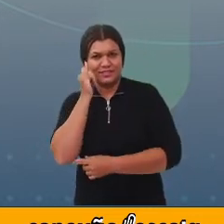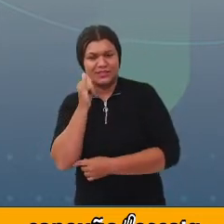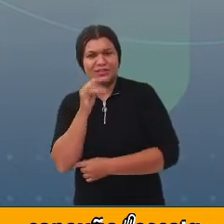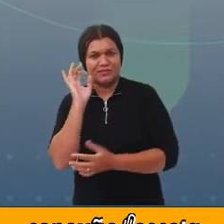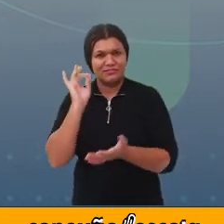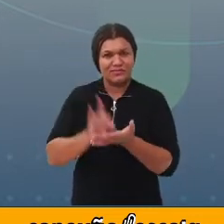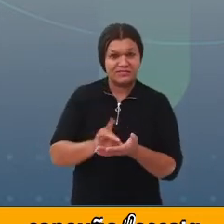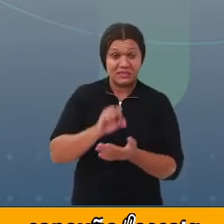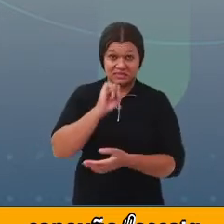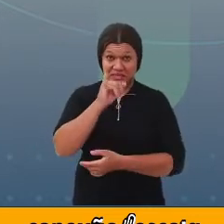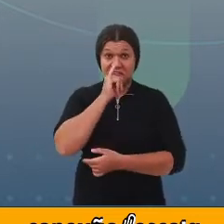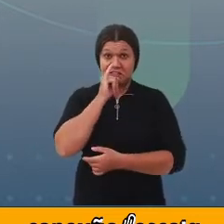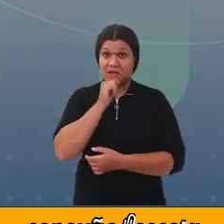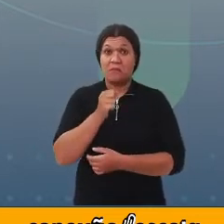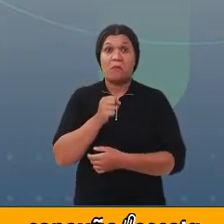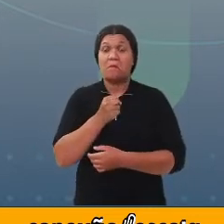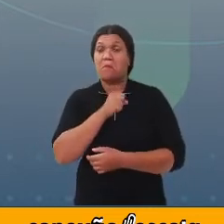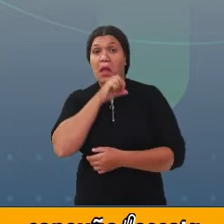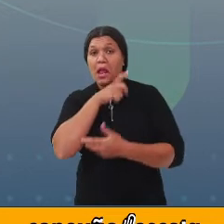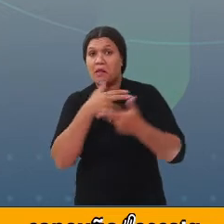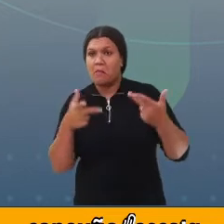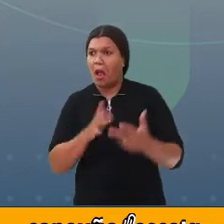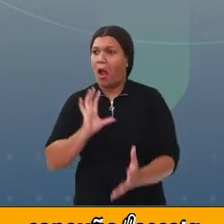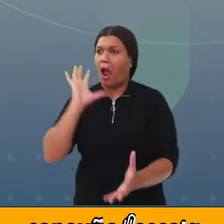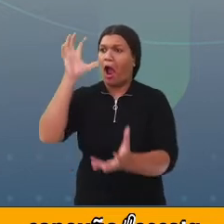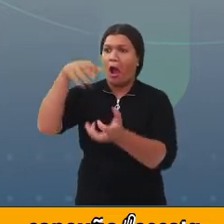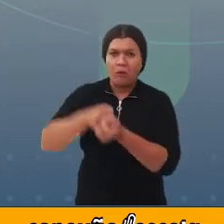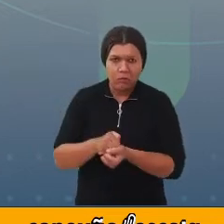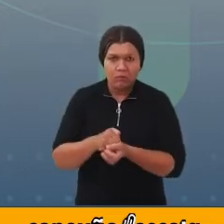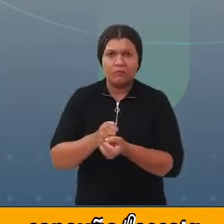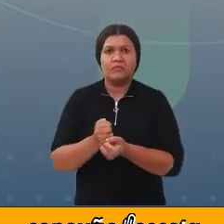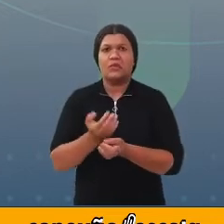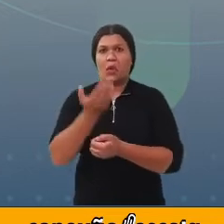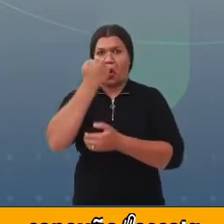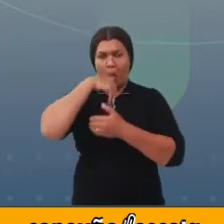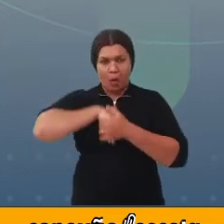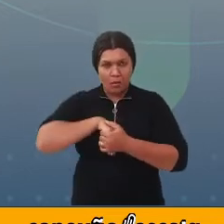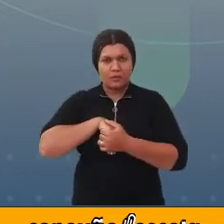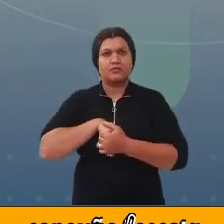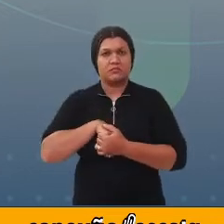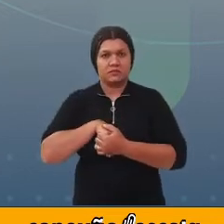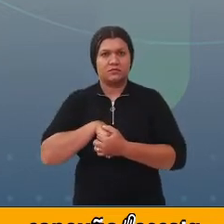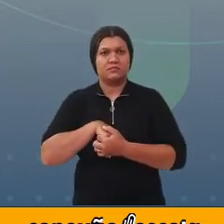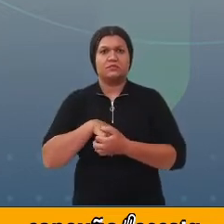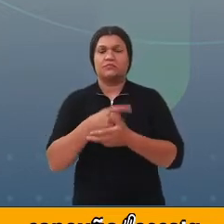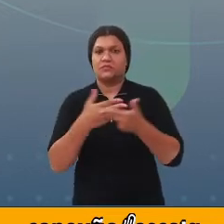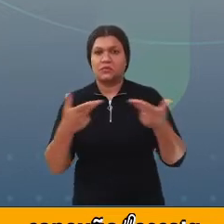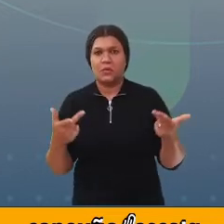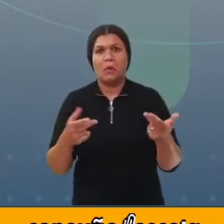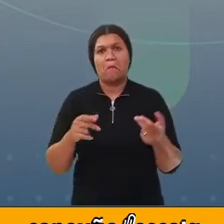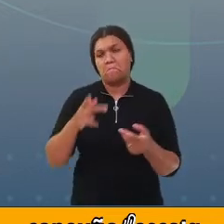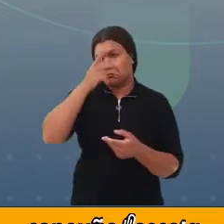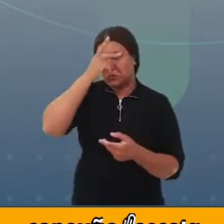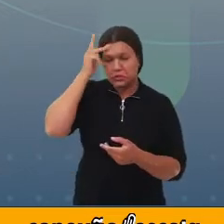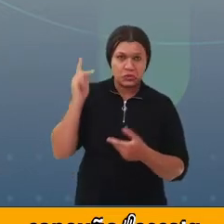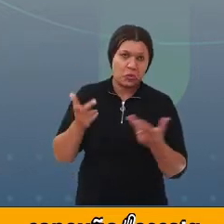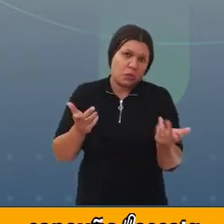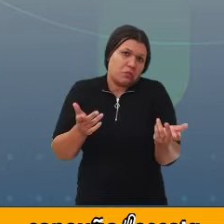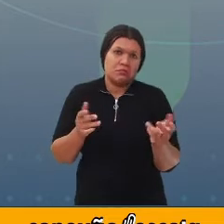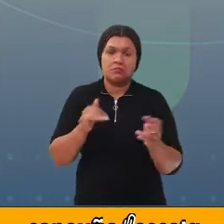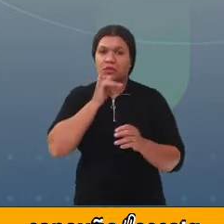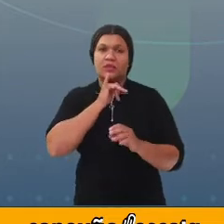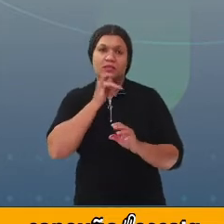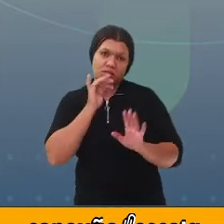se algum animal engole, come um ser vivo, inclusive uma pessoa, por